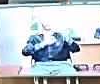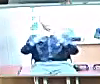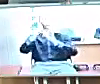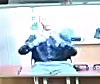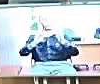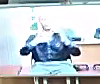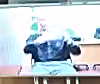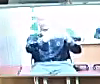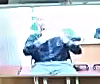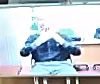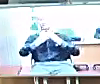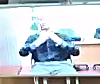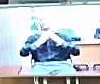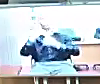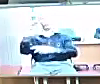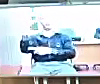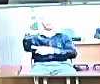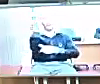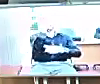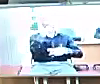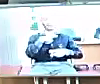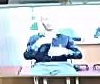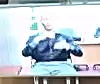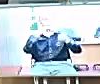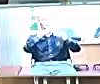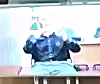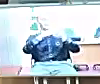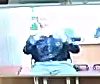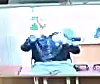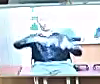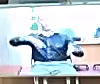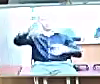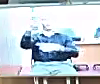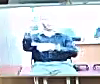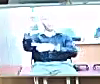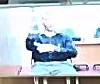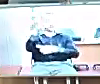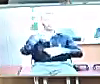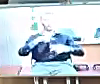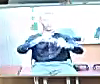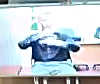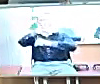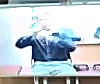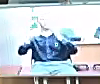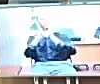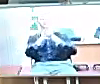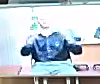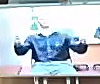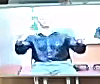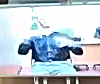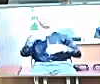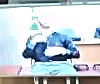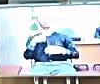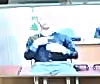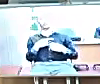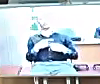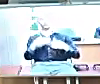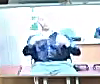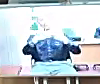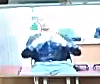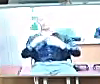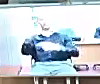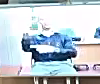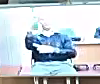ambiental também a secretaria do meio ambiente fez uma reformulação muito grande na questão dos licenciamentos ambientais a